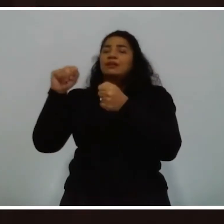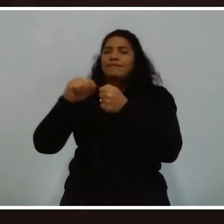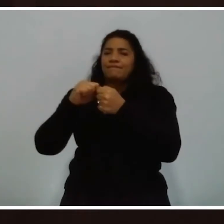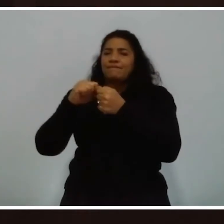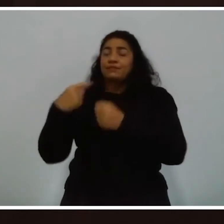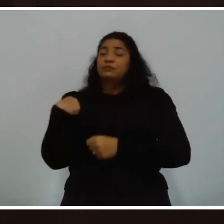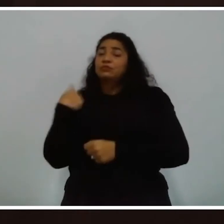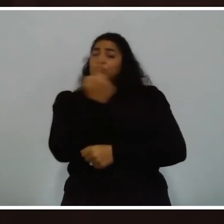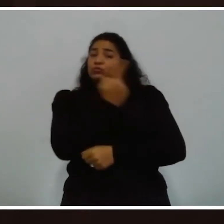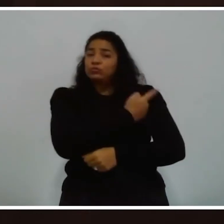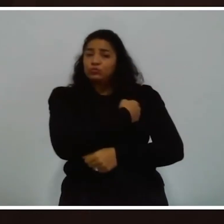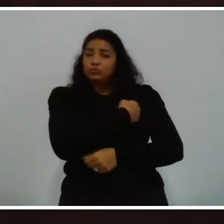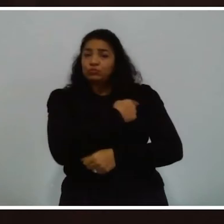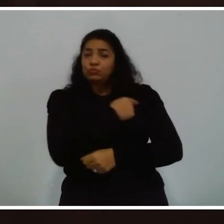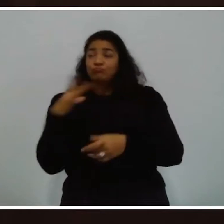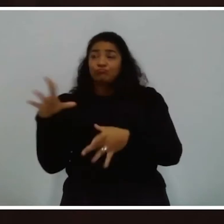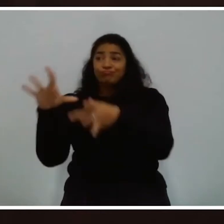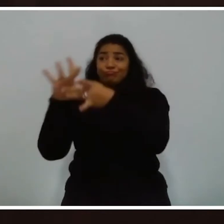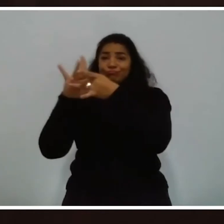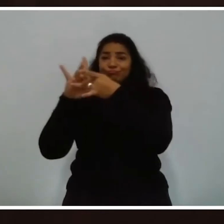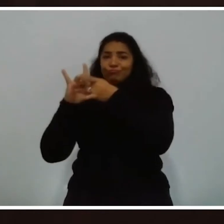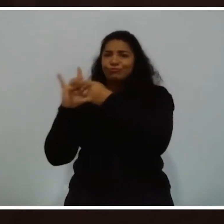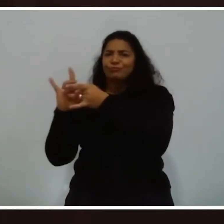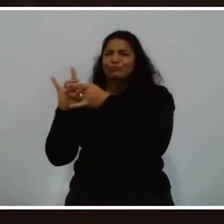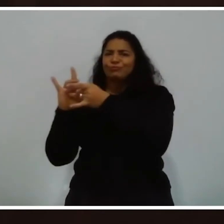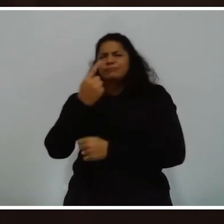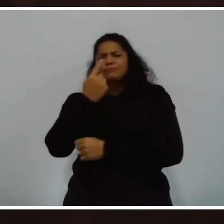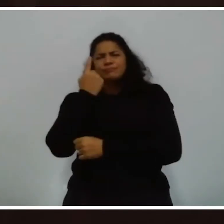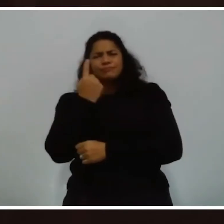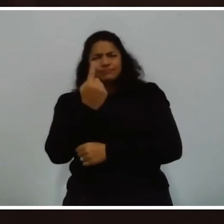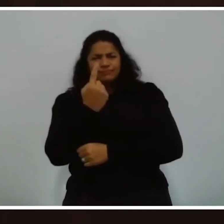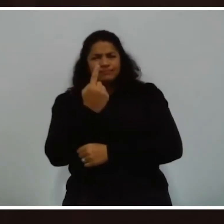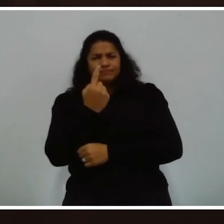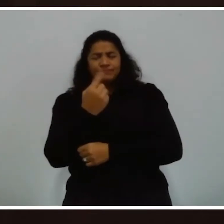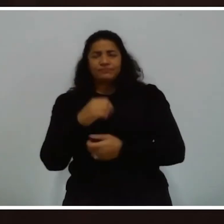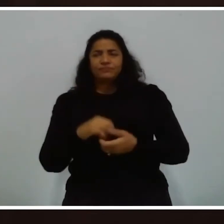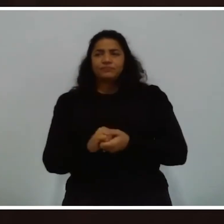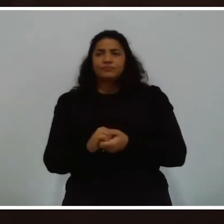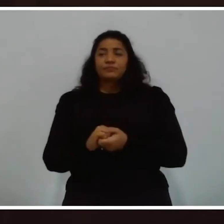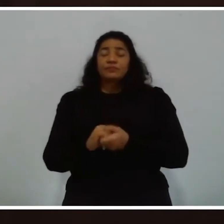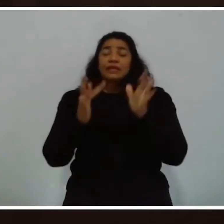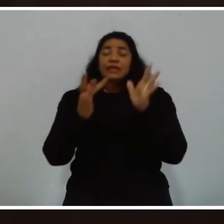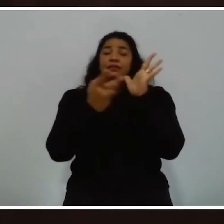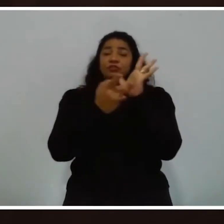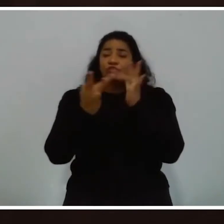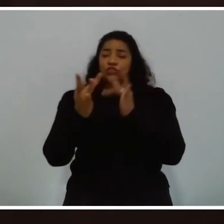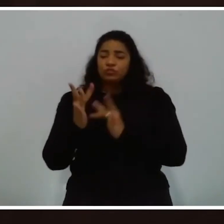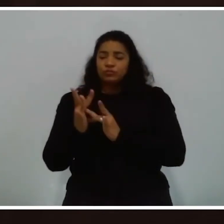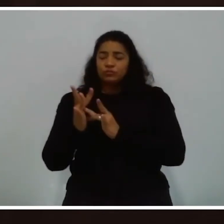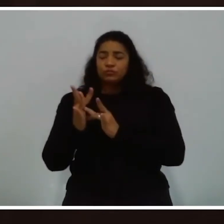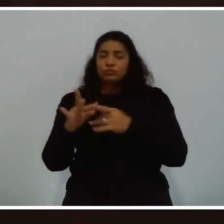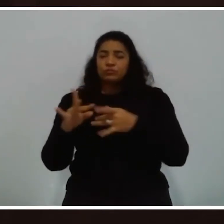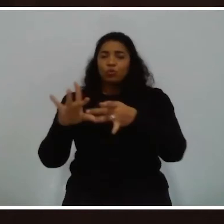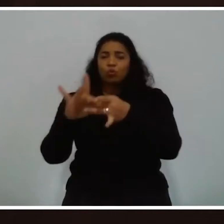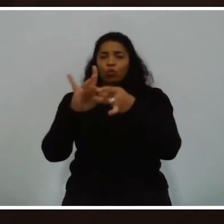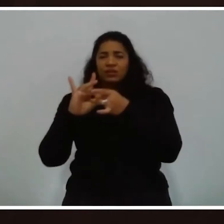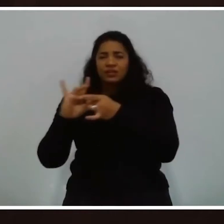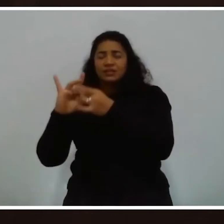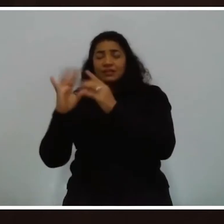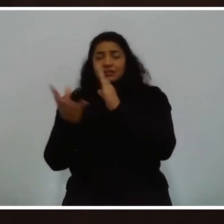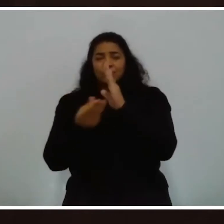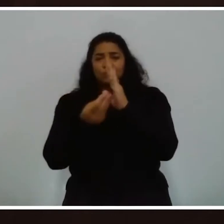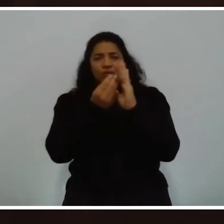neles, na igreja, e tu em mim, o Pai, no Filho, e a fim de que